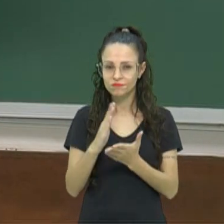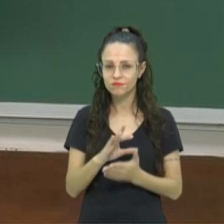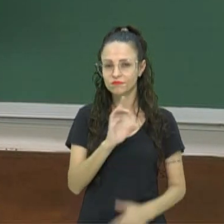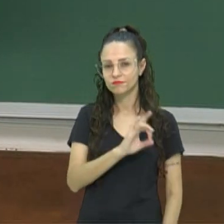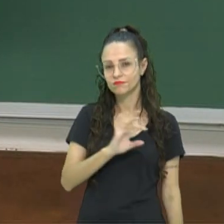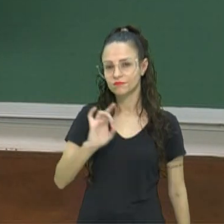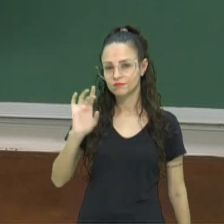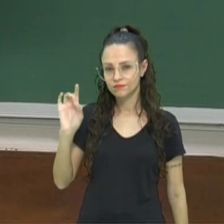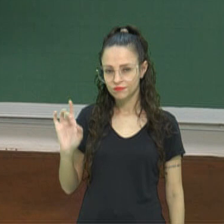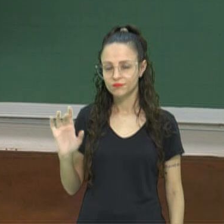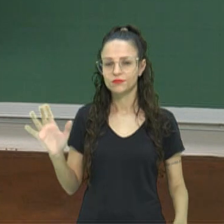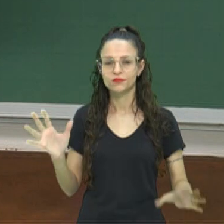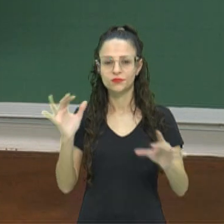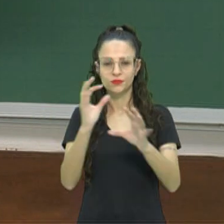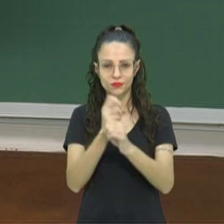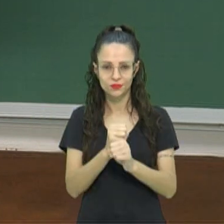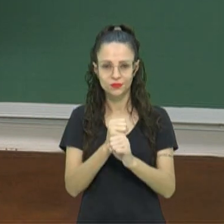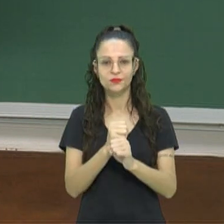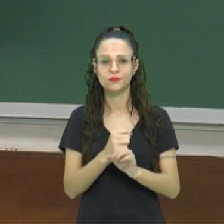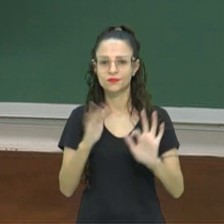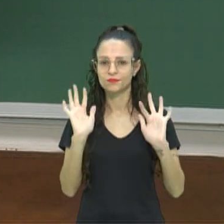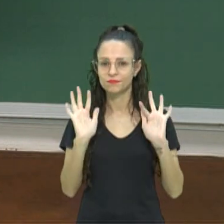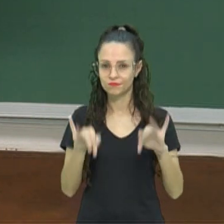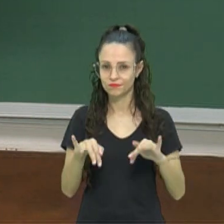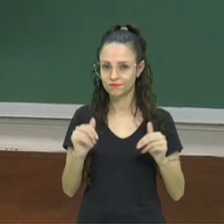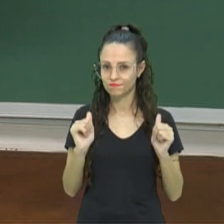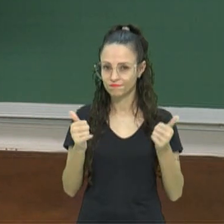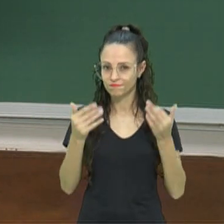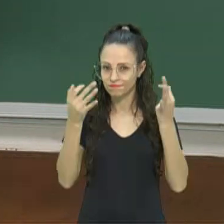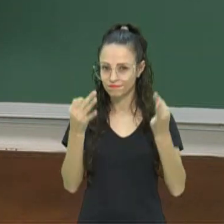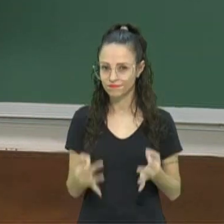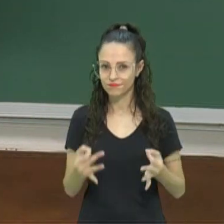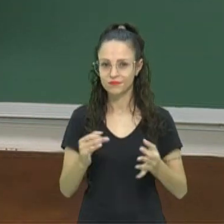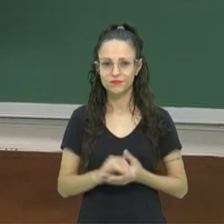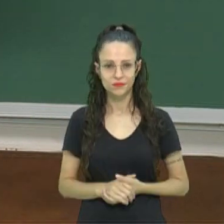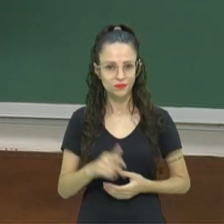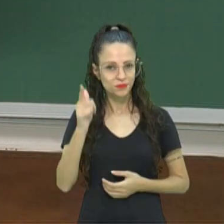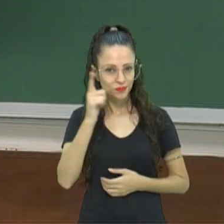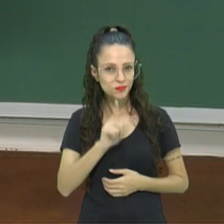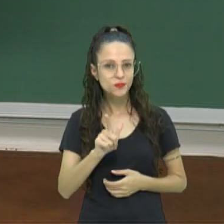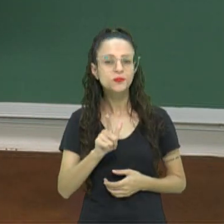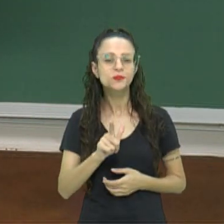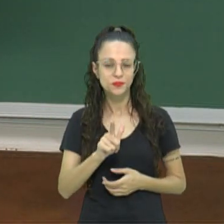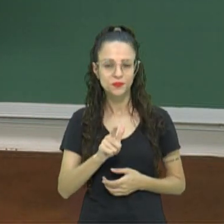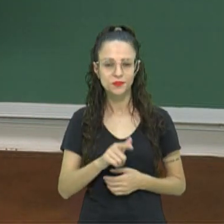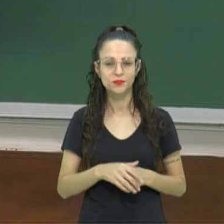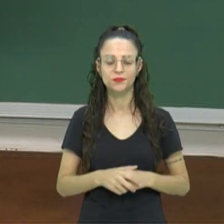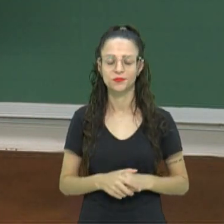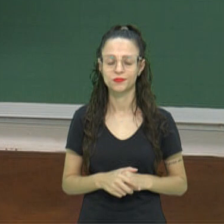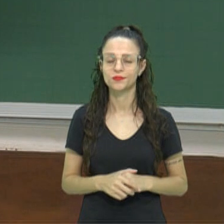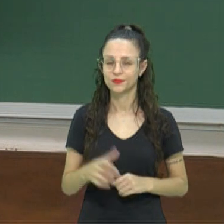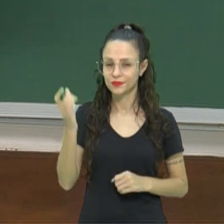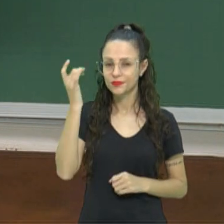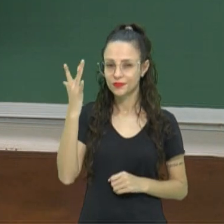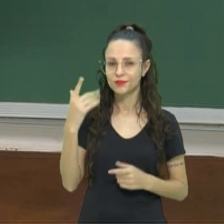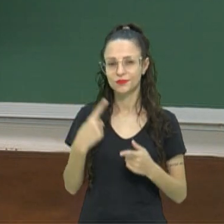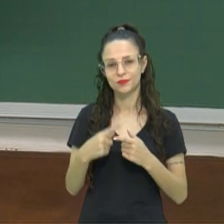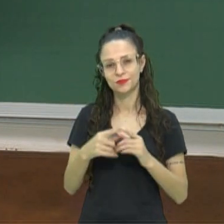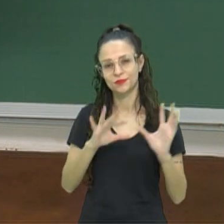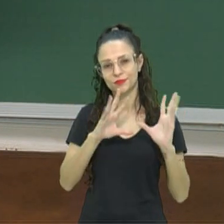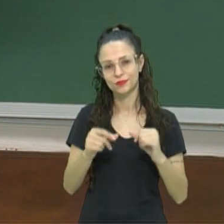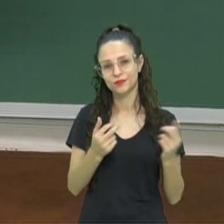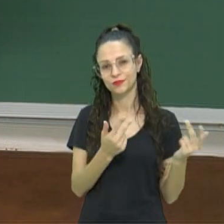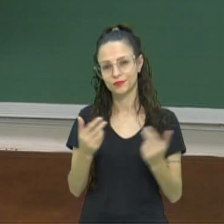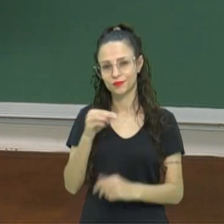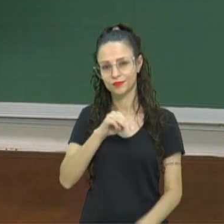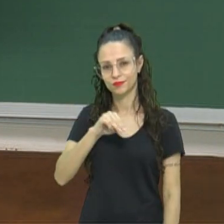cada pedaço e soma tudo no final e tá tudo certo. Conseguiu? E aqui facilitou, né, gente? A unidade era tudo a